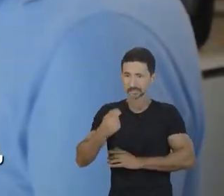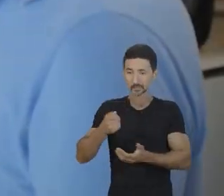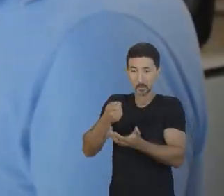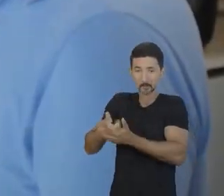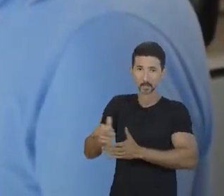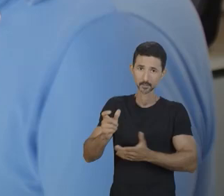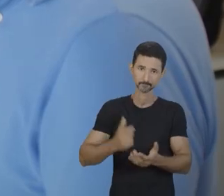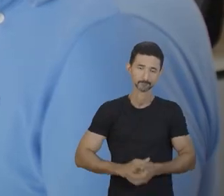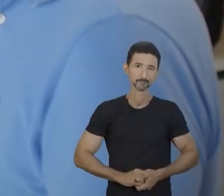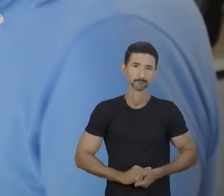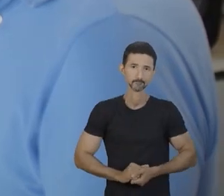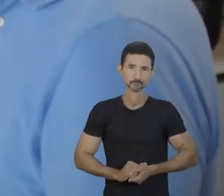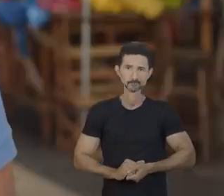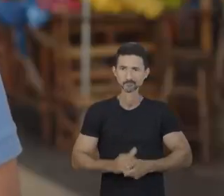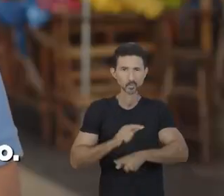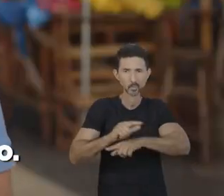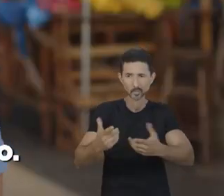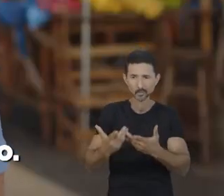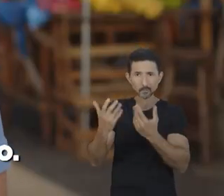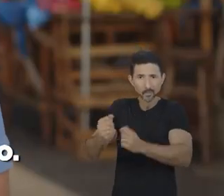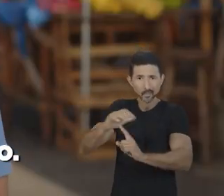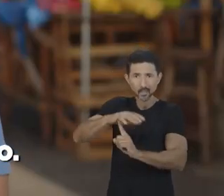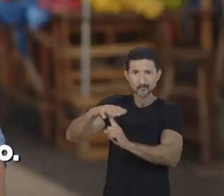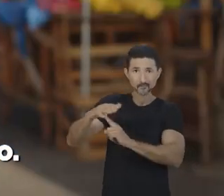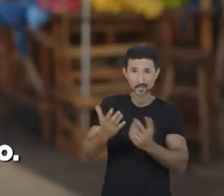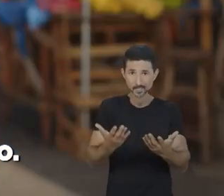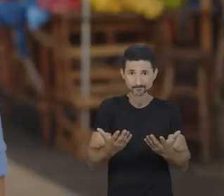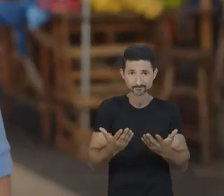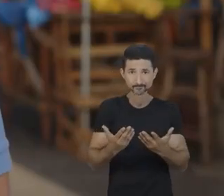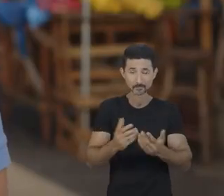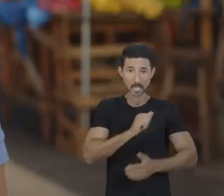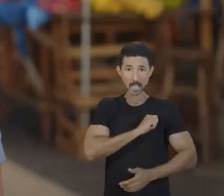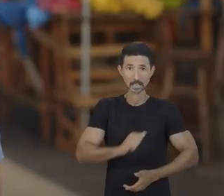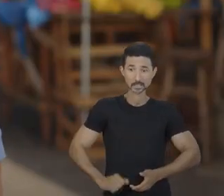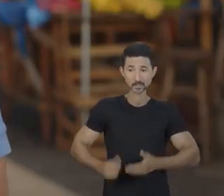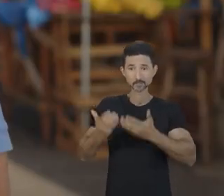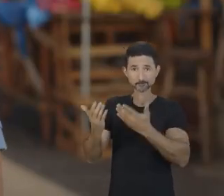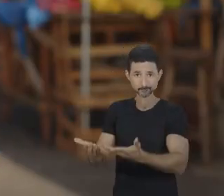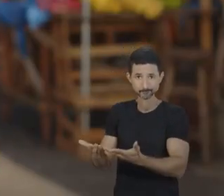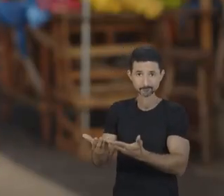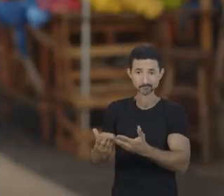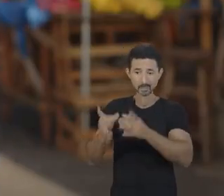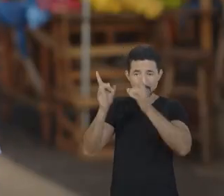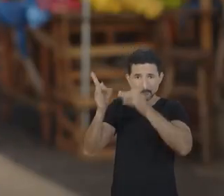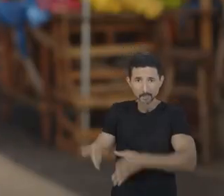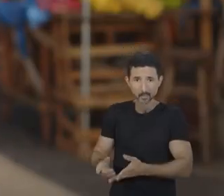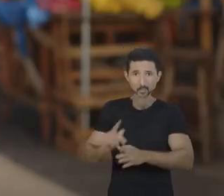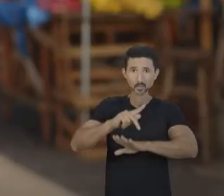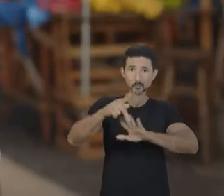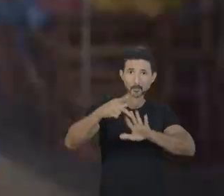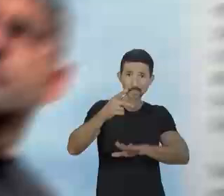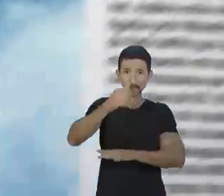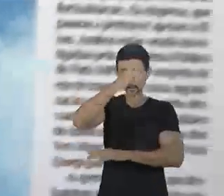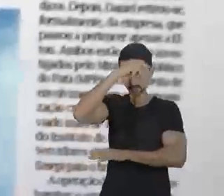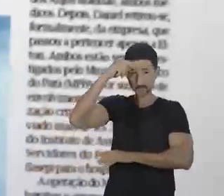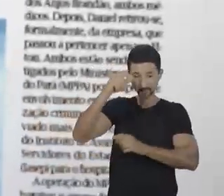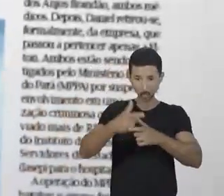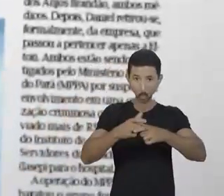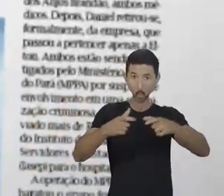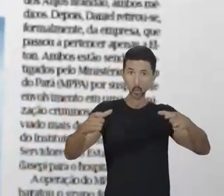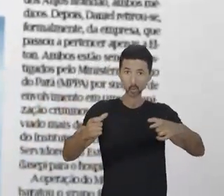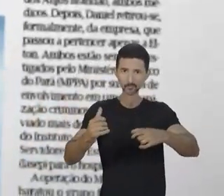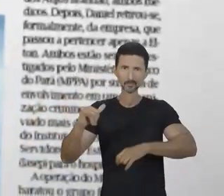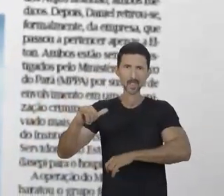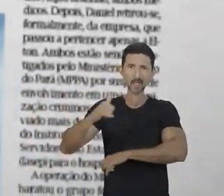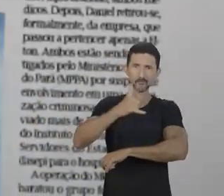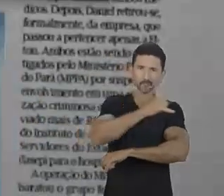removendo lixo, pagando para as pessoas, né? Ninguém merece uma feira desse jeito. Enquanto a Ananindeua está assim, abandonado, o patrimônio do prefeito